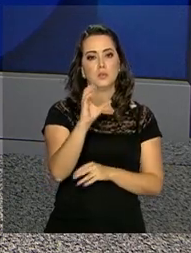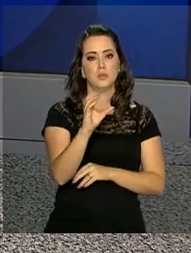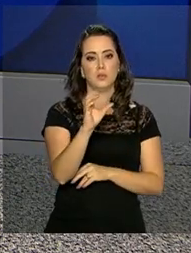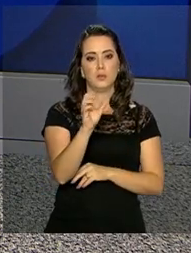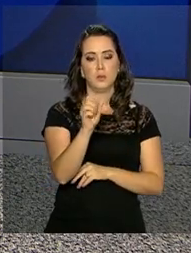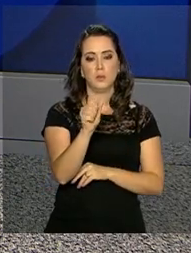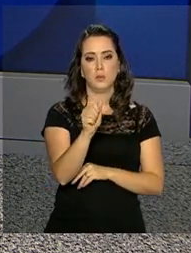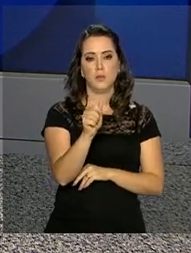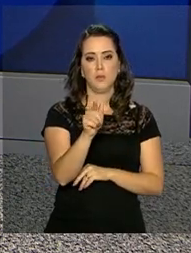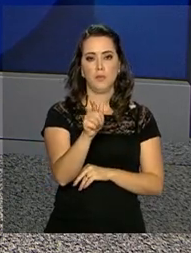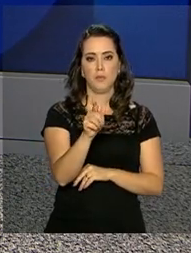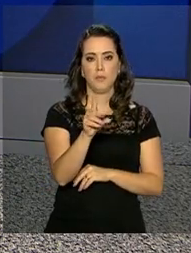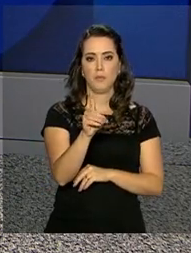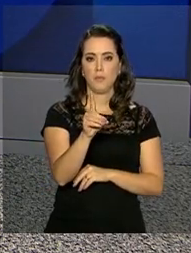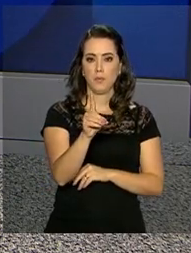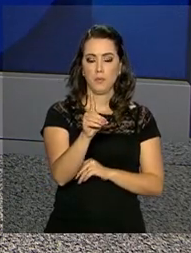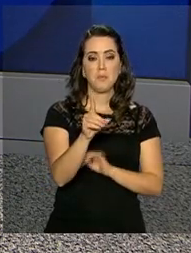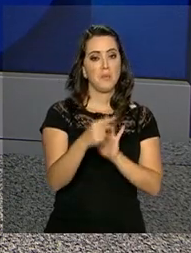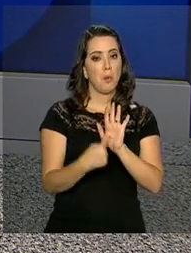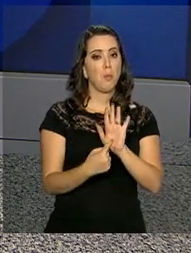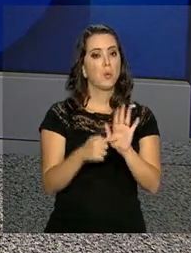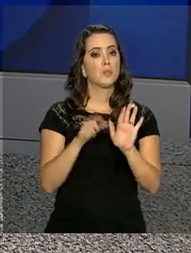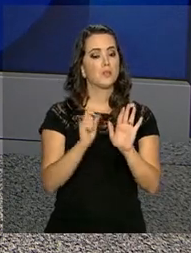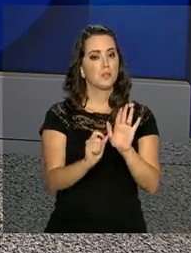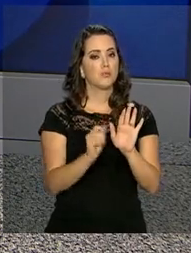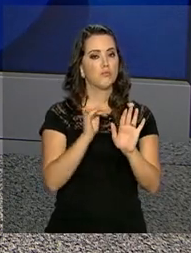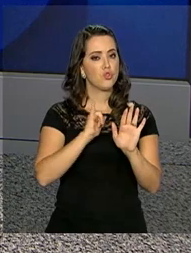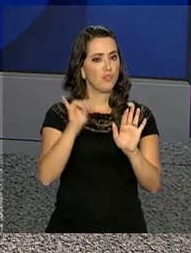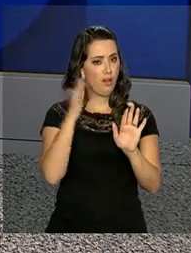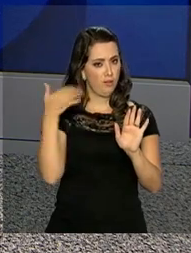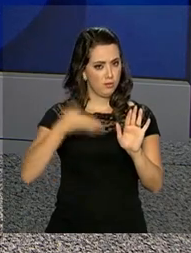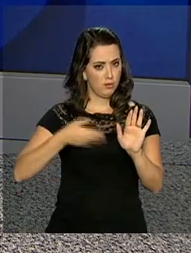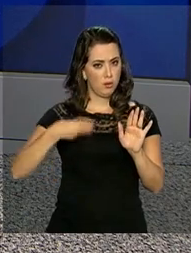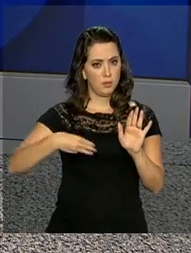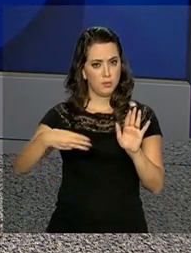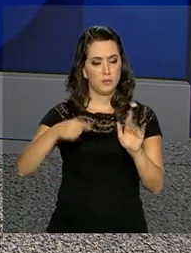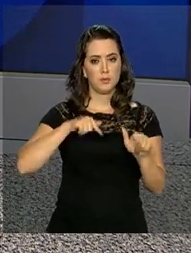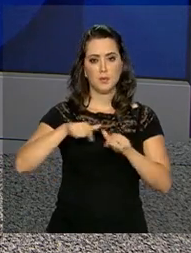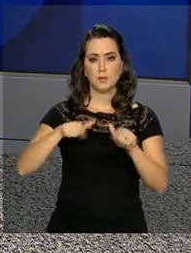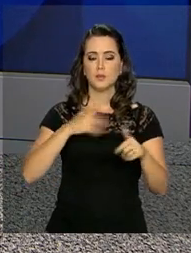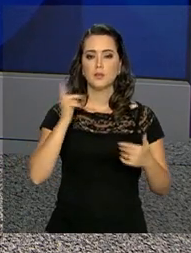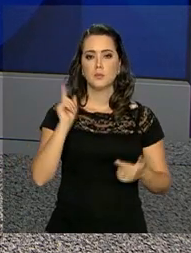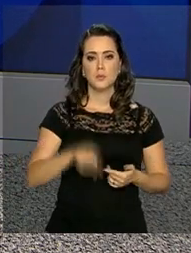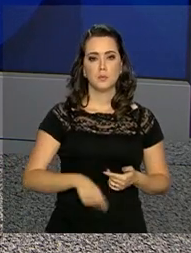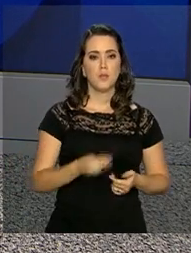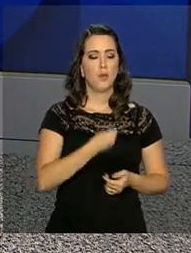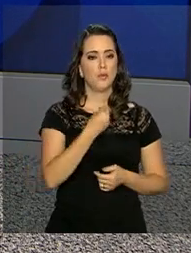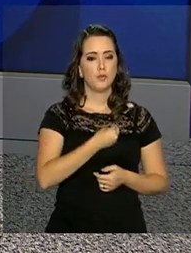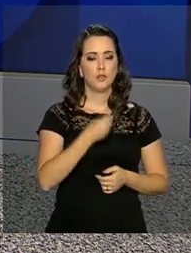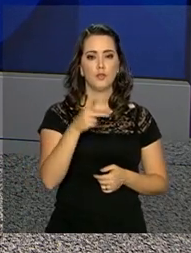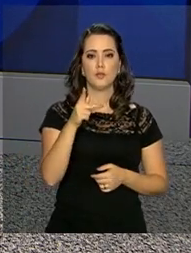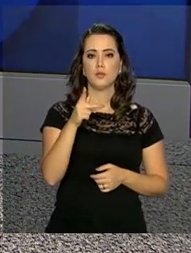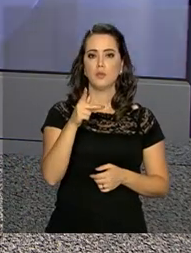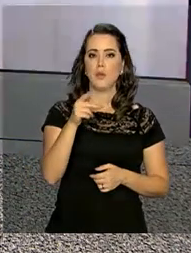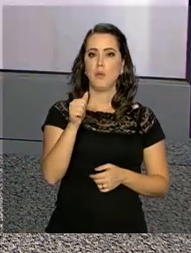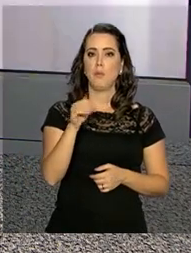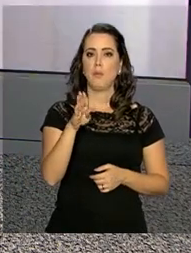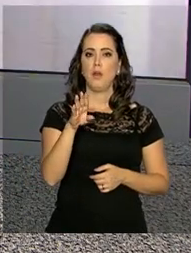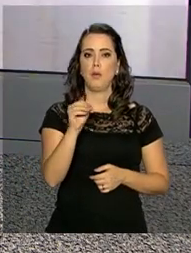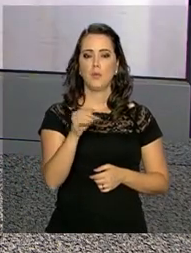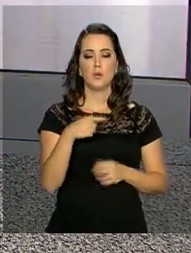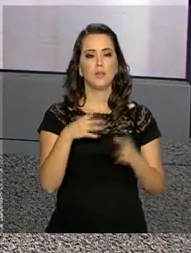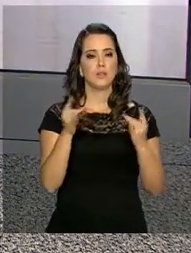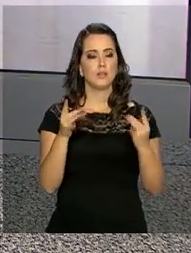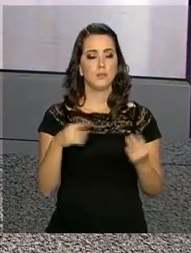Cadastro Geral de Empregados e Desempregados, o CAGED, divulgados agora há pouco pelo Ministério do Trabalho. Ao vivo, o repórter Pablo Mundim traz